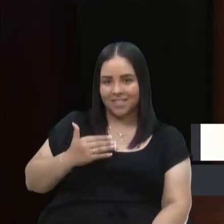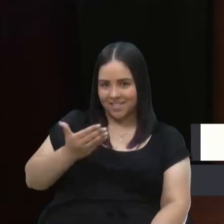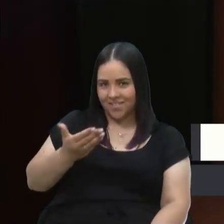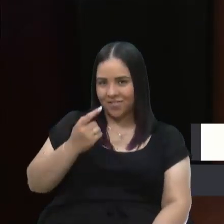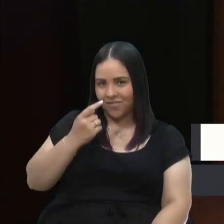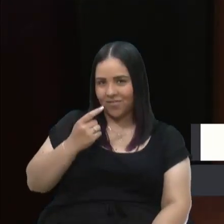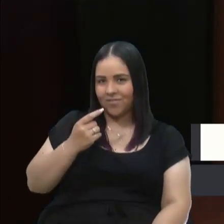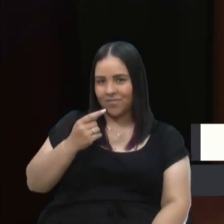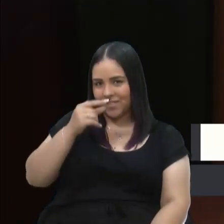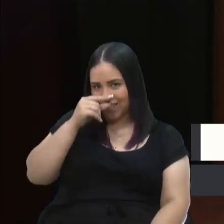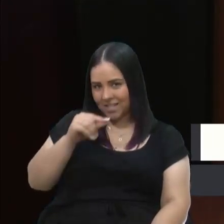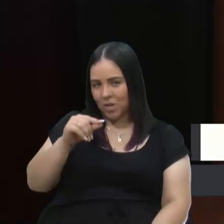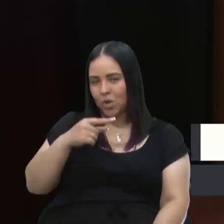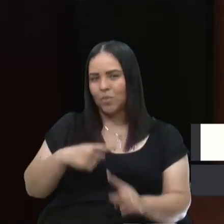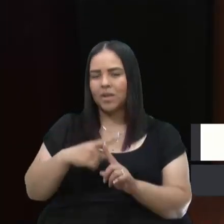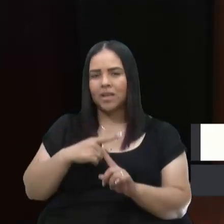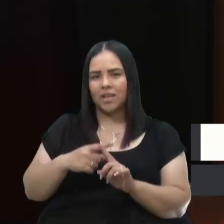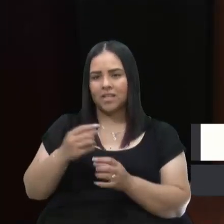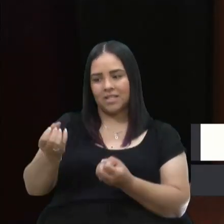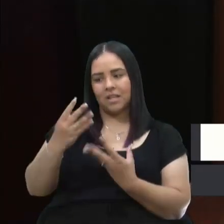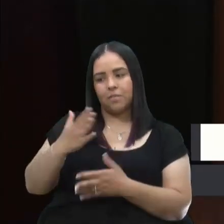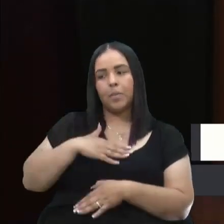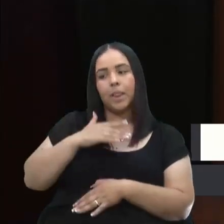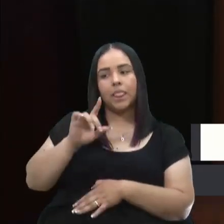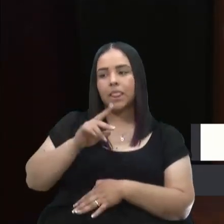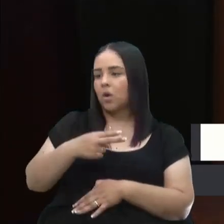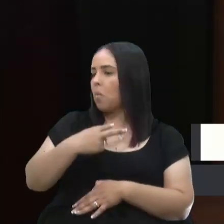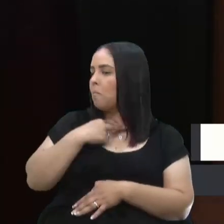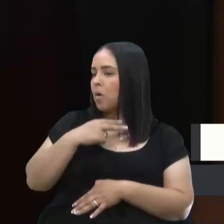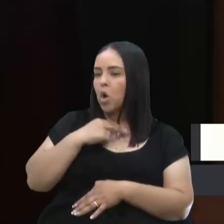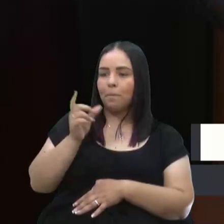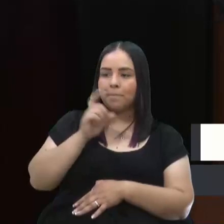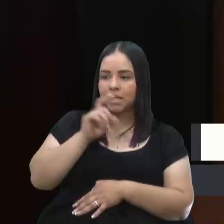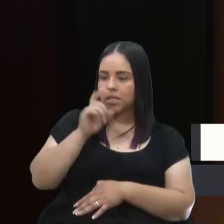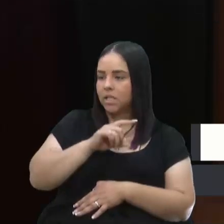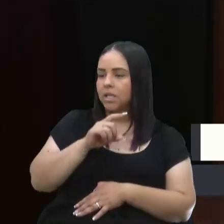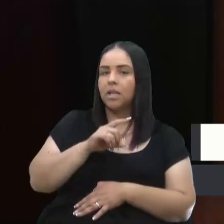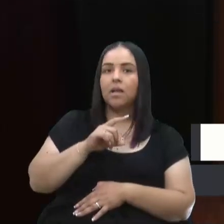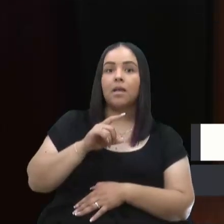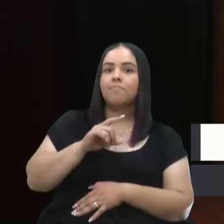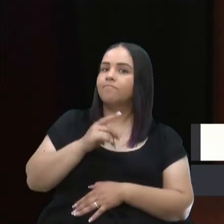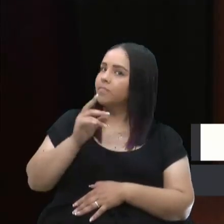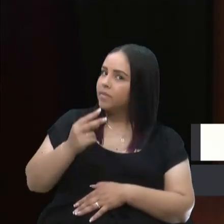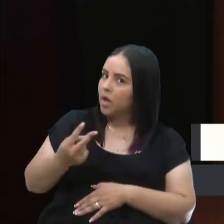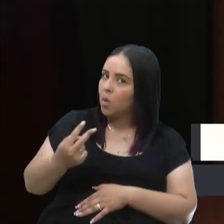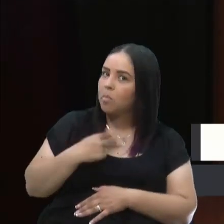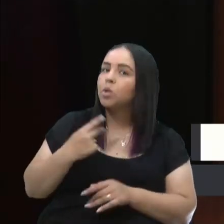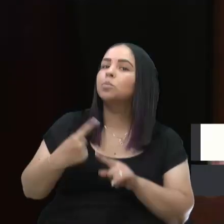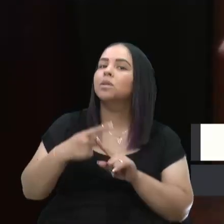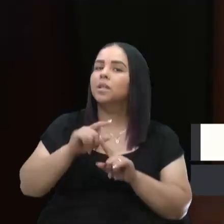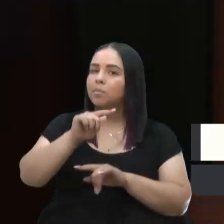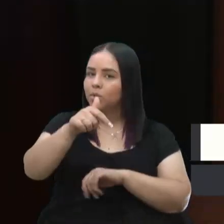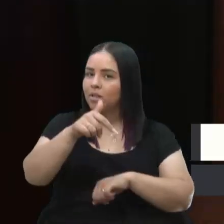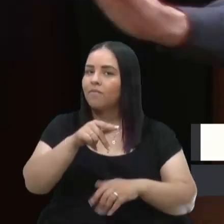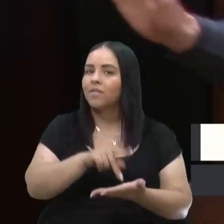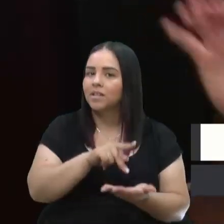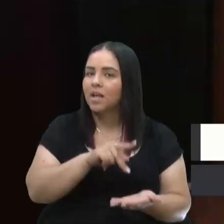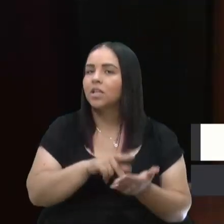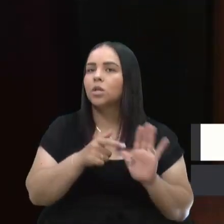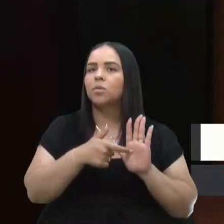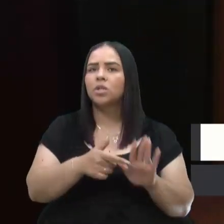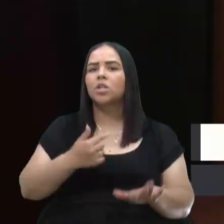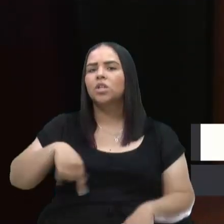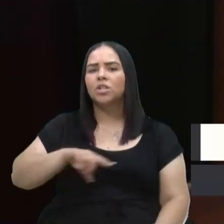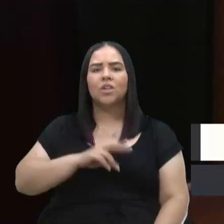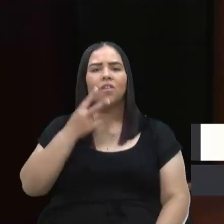meu pai e minha mãe me ensinavam, não mente. Não mente, porque isso uma hora a verdade aparece. Isso a gente tem N exemplos